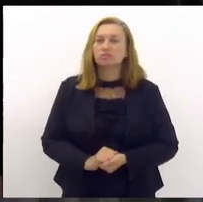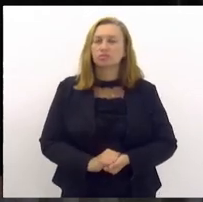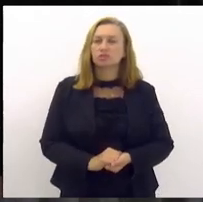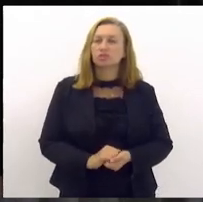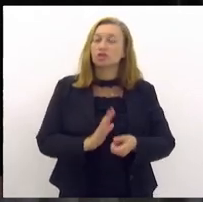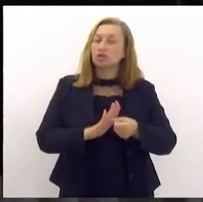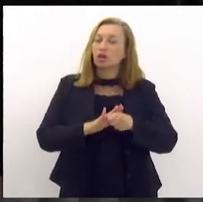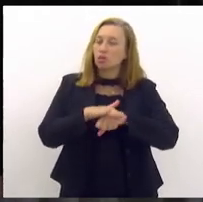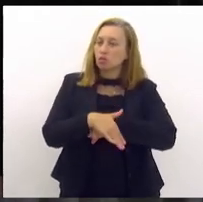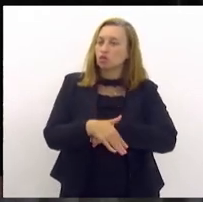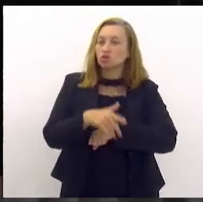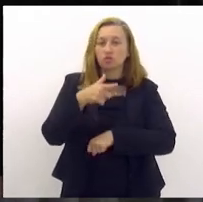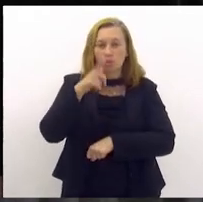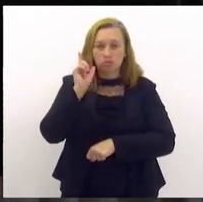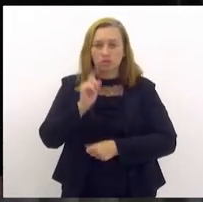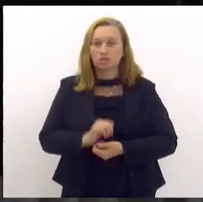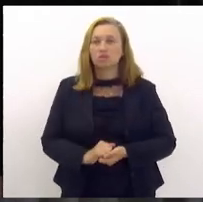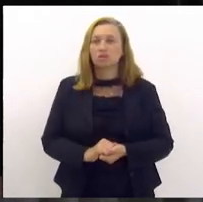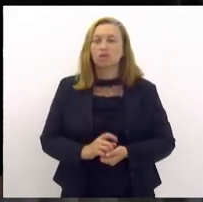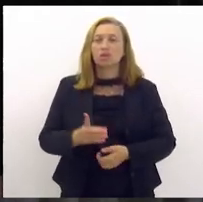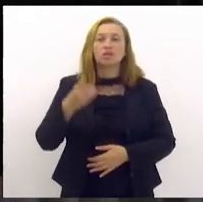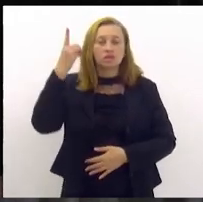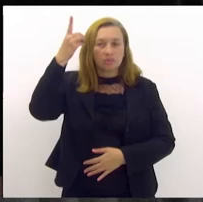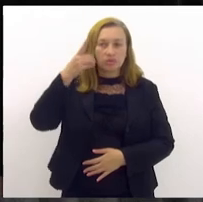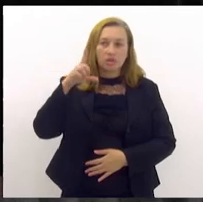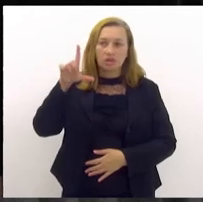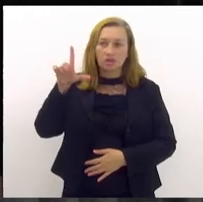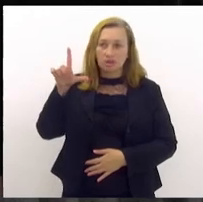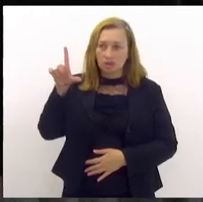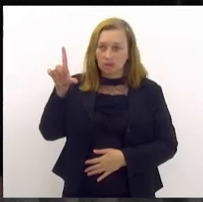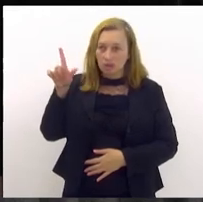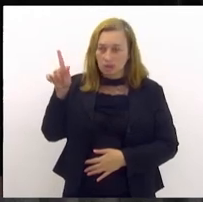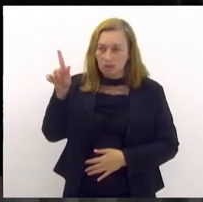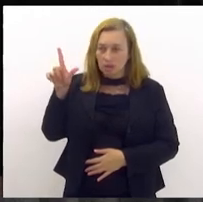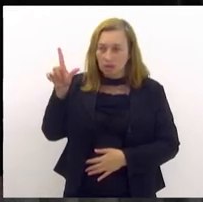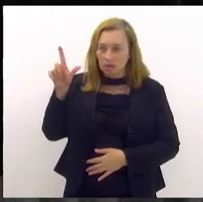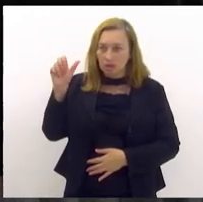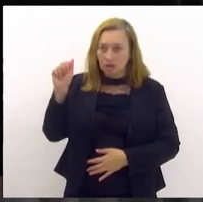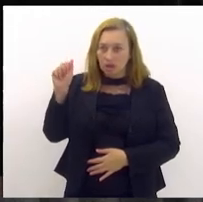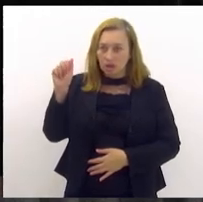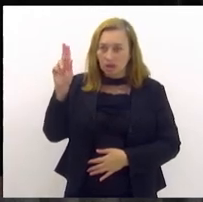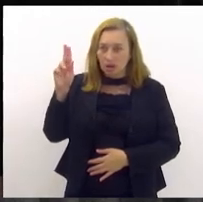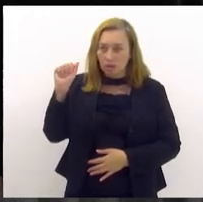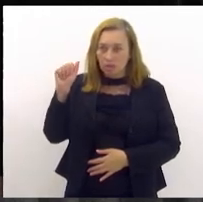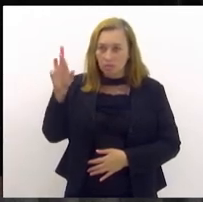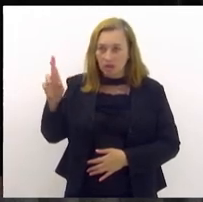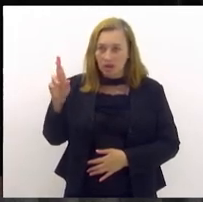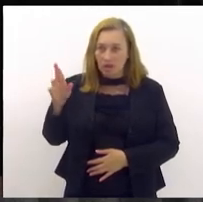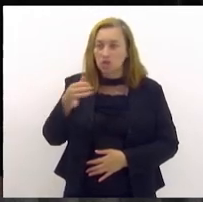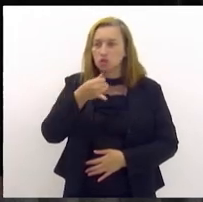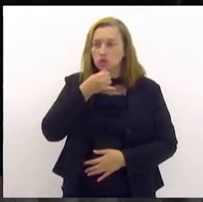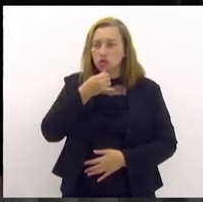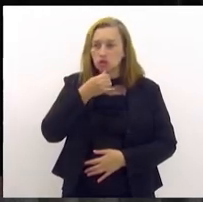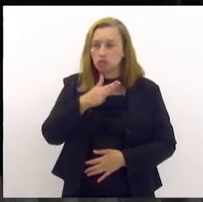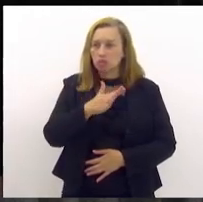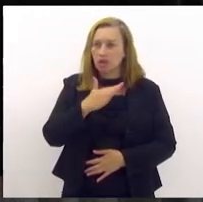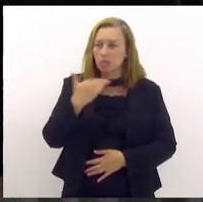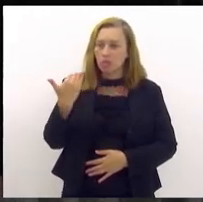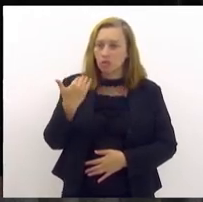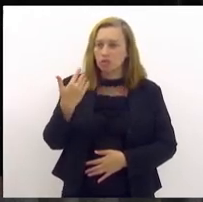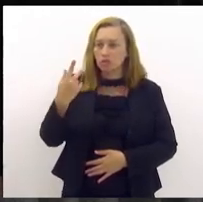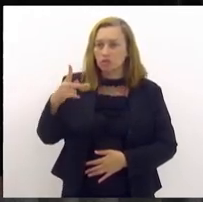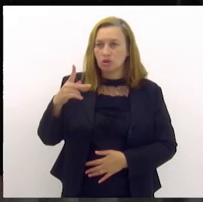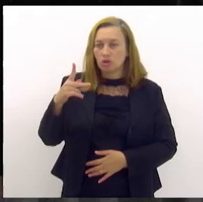na noite de ontem, o deputado Glauber Braga, mesmo ainda no seu luto pela morte do seu cunhado,